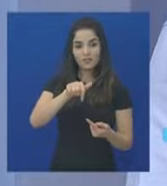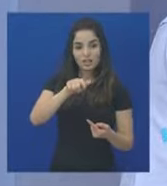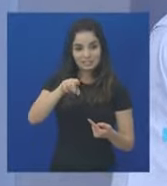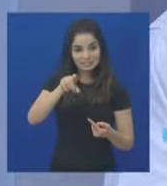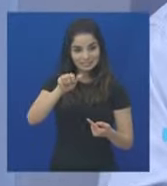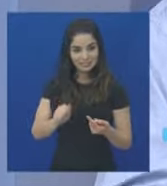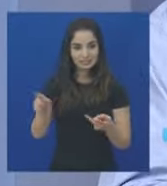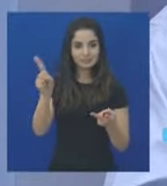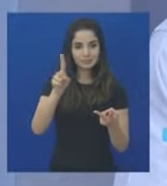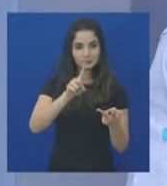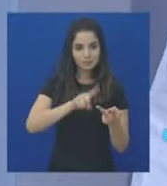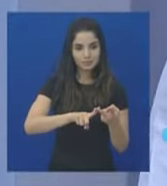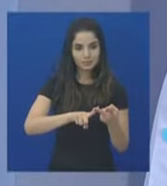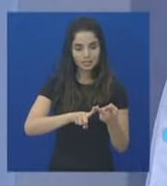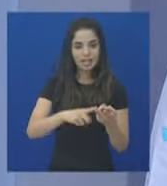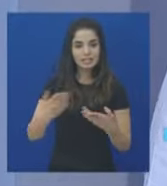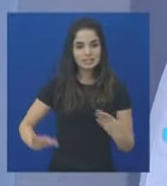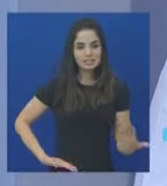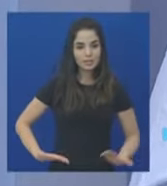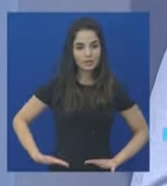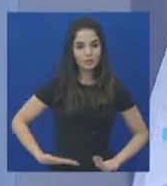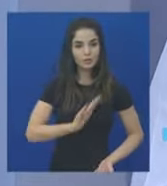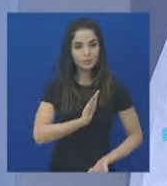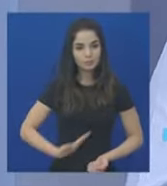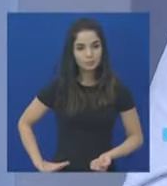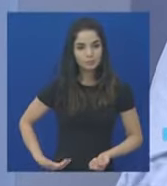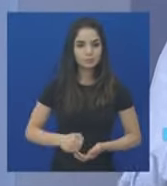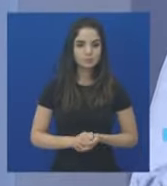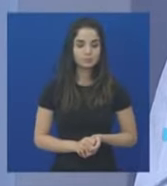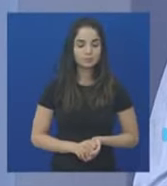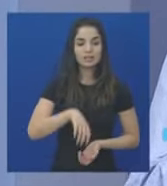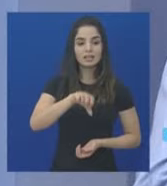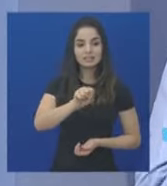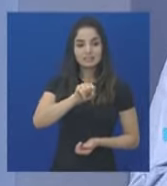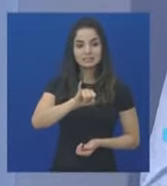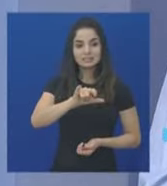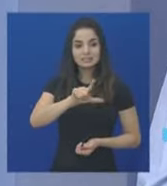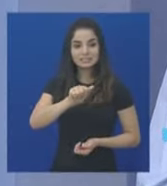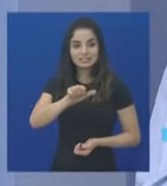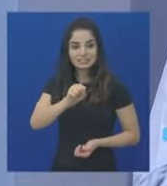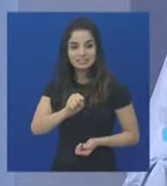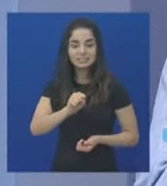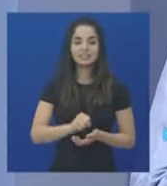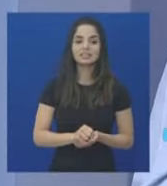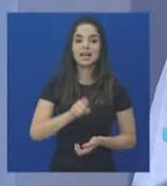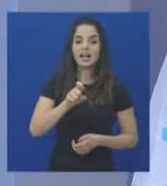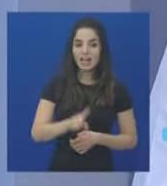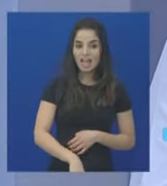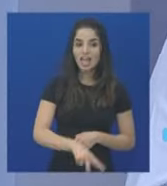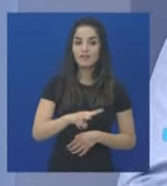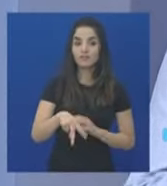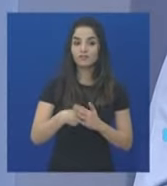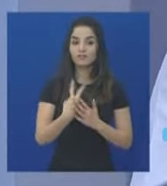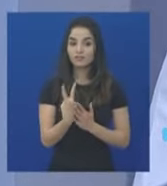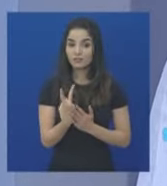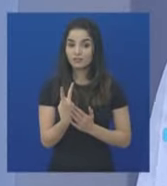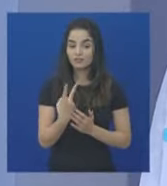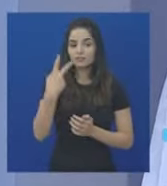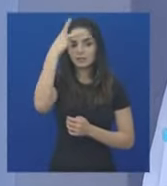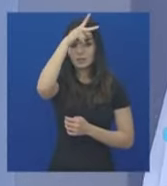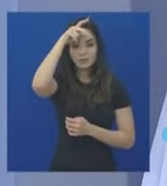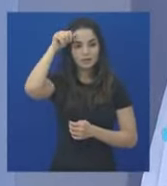Secretaria de Serviços Públicos. O Silas Bento, que é atual vice-prefeito do governo, está